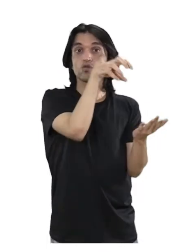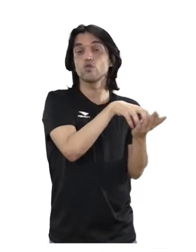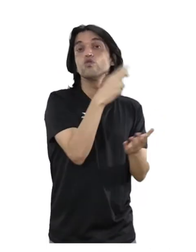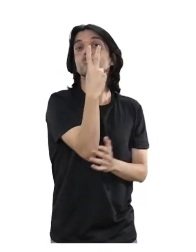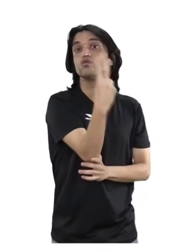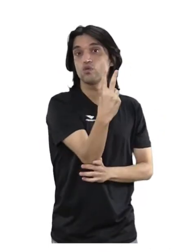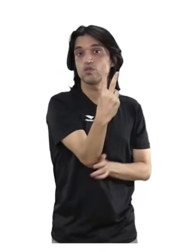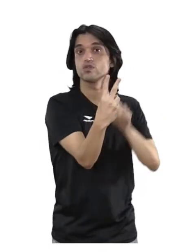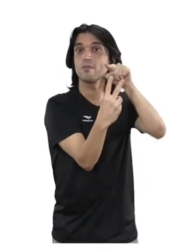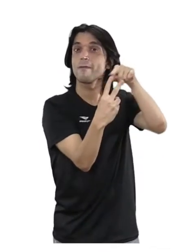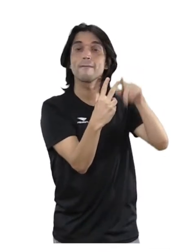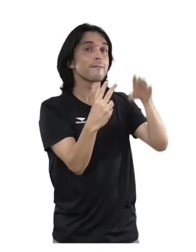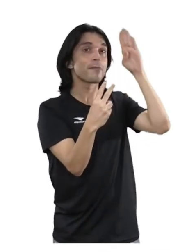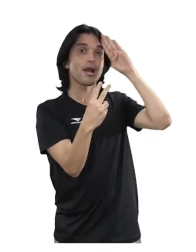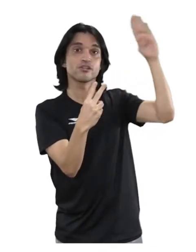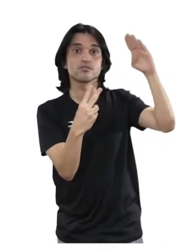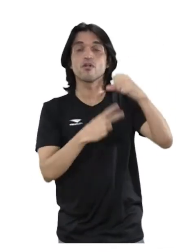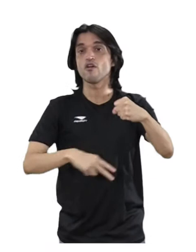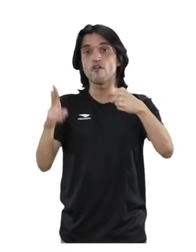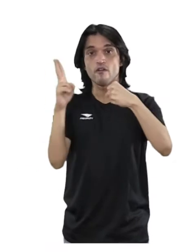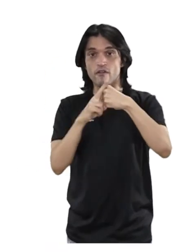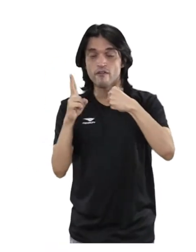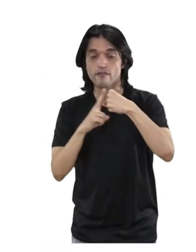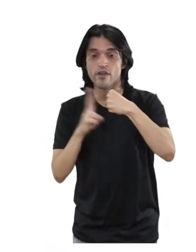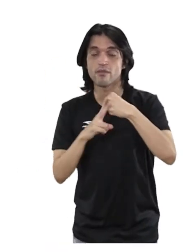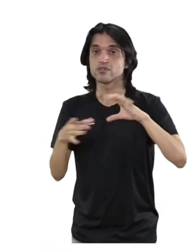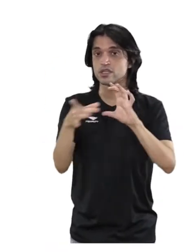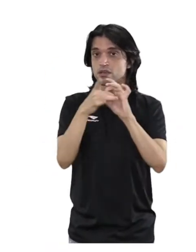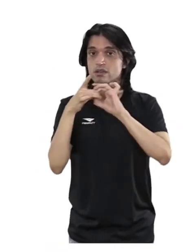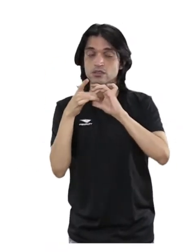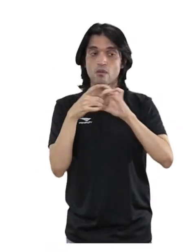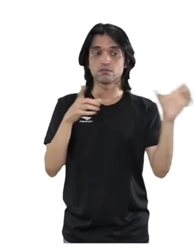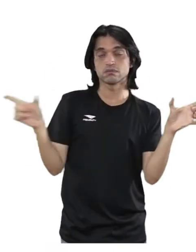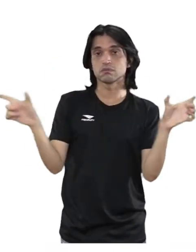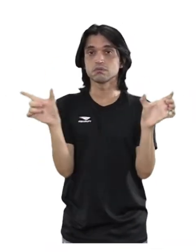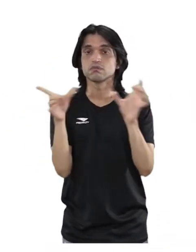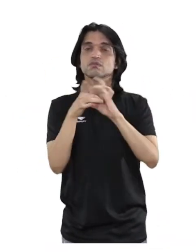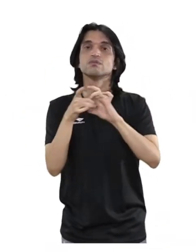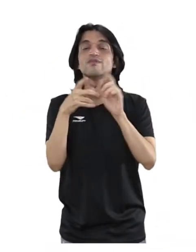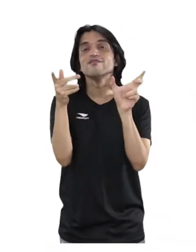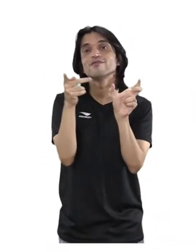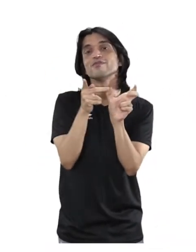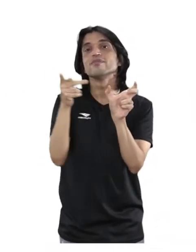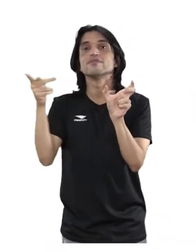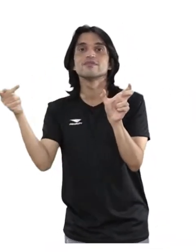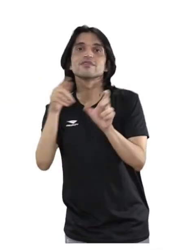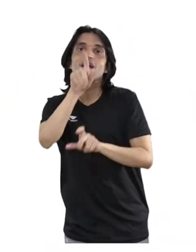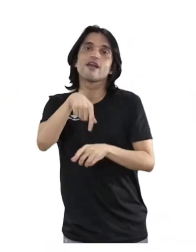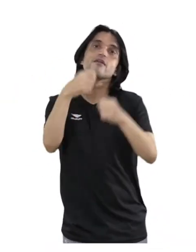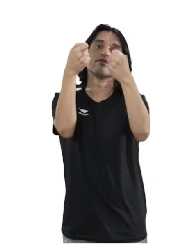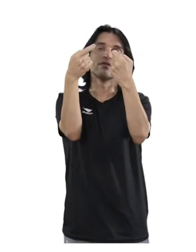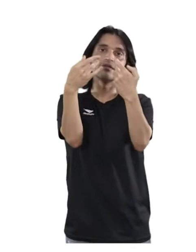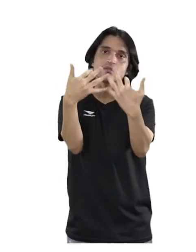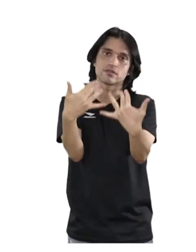o predicativo é uma característica do sujeito, ok?